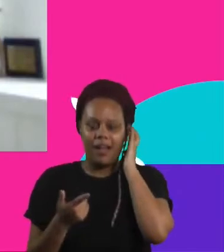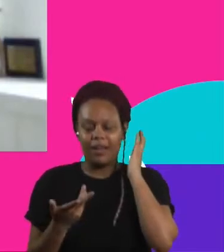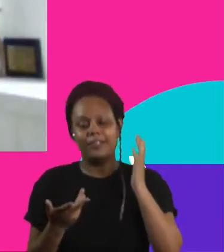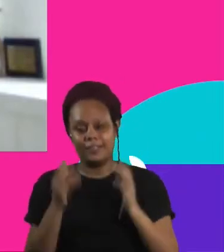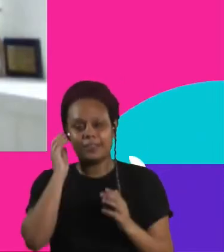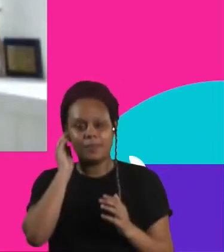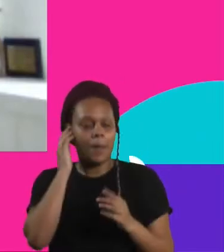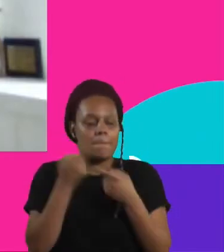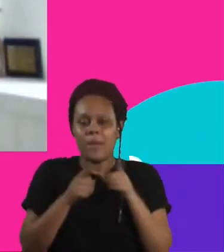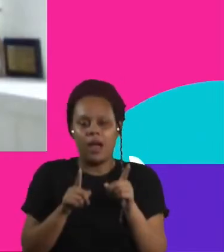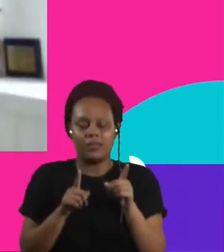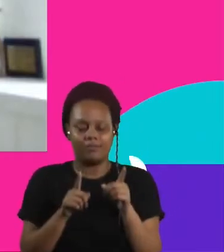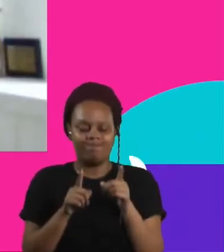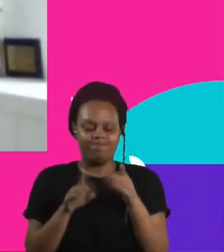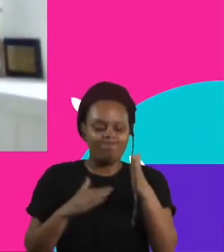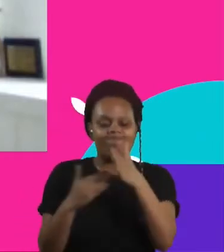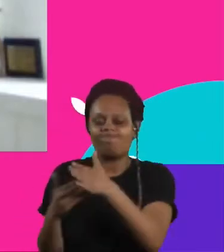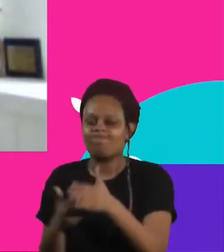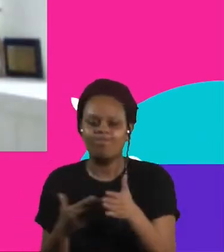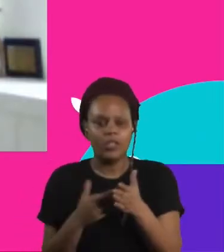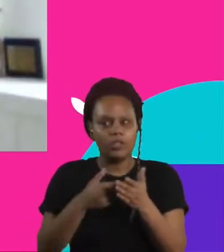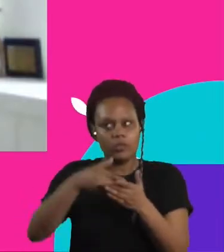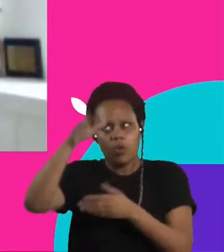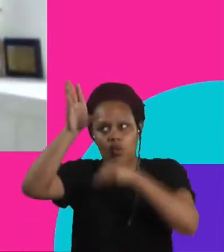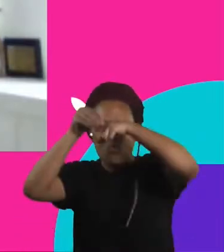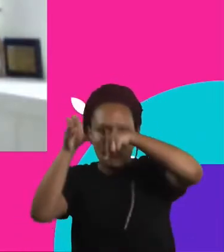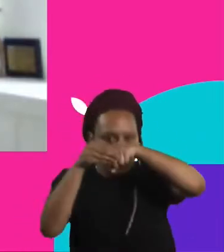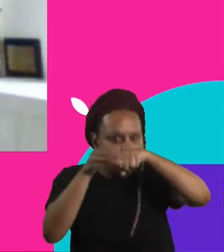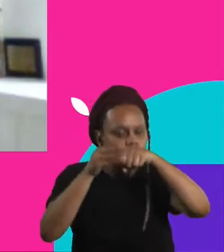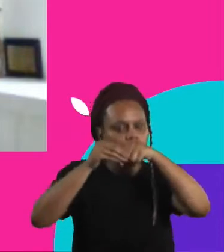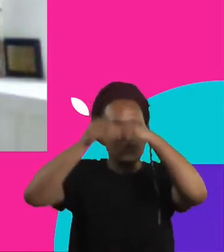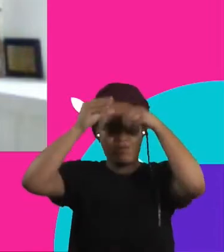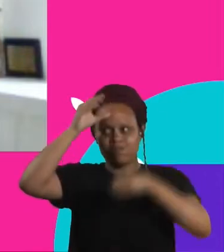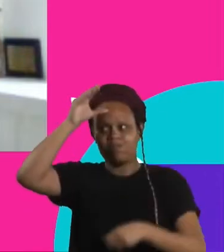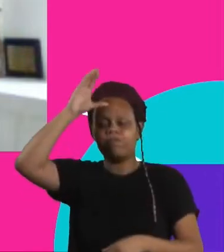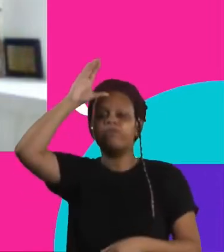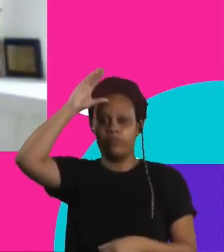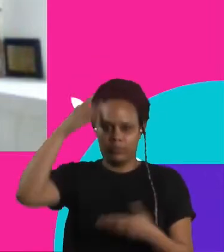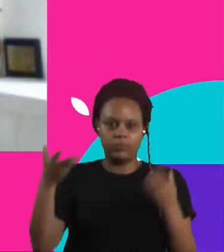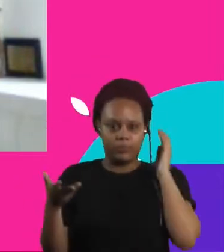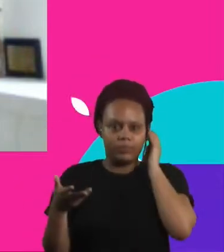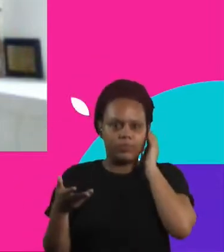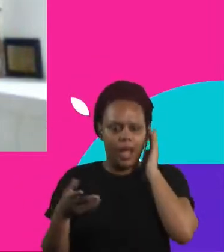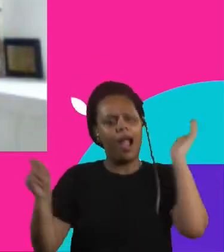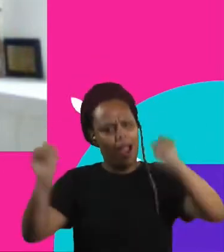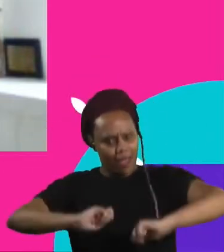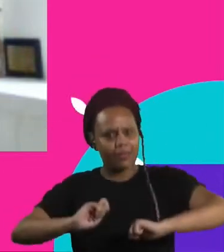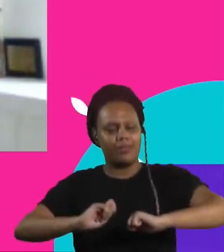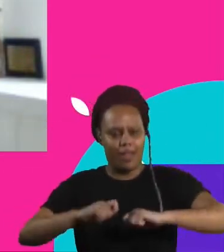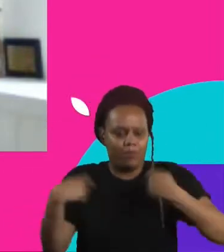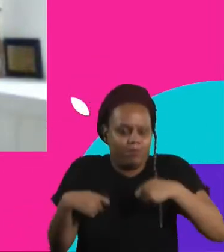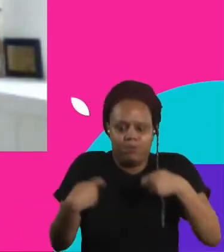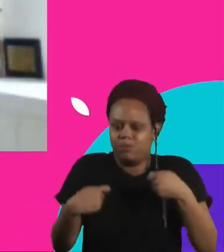de conhecimento, de saberem, de terem a capacidade e as habilidades necessárias para usar os dados que eles mesmos